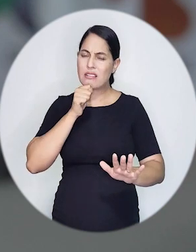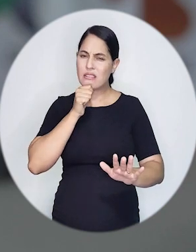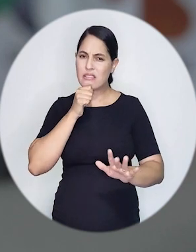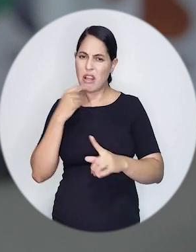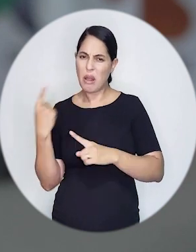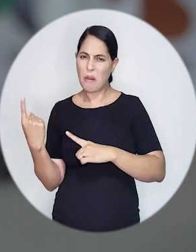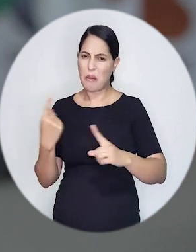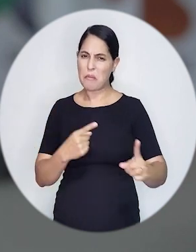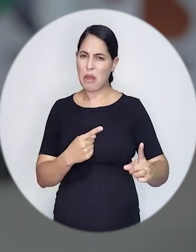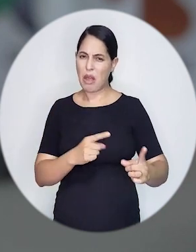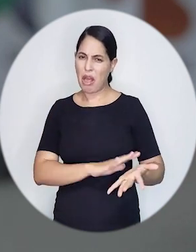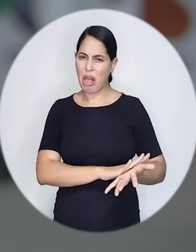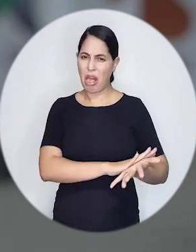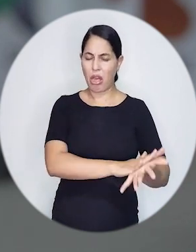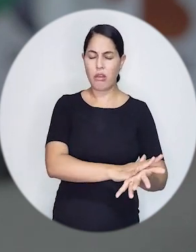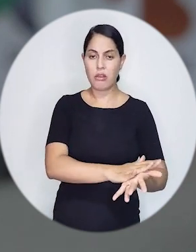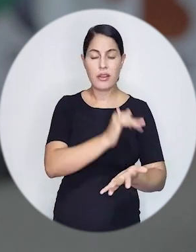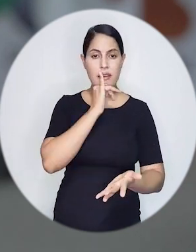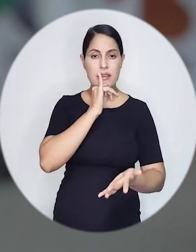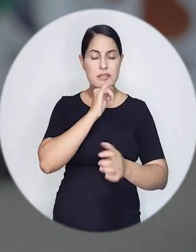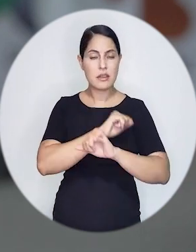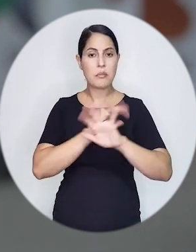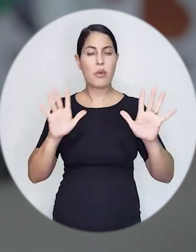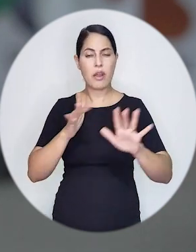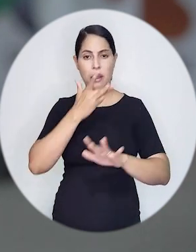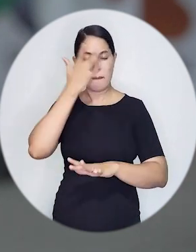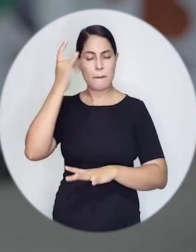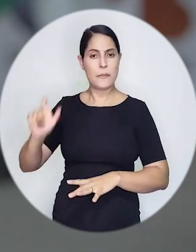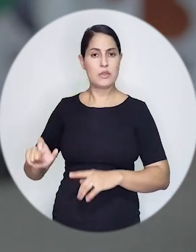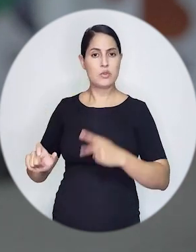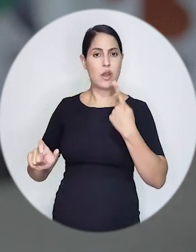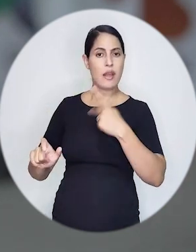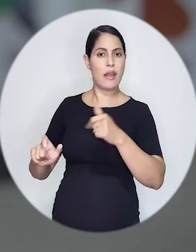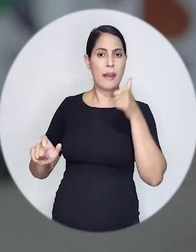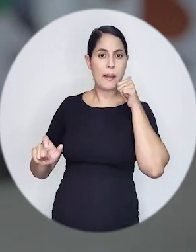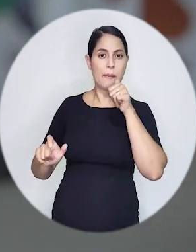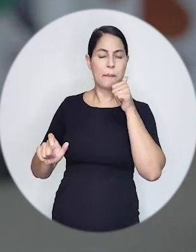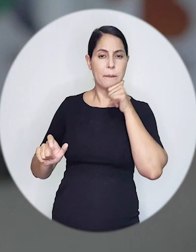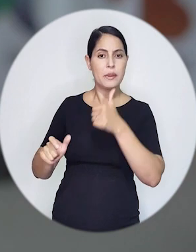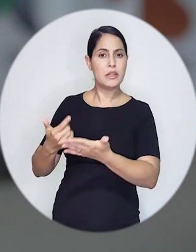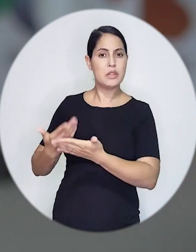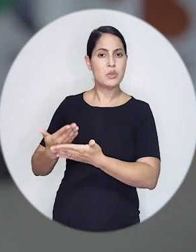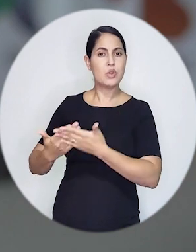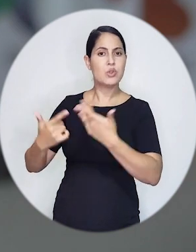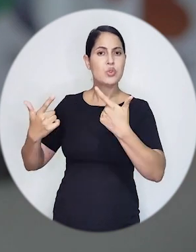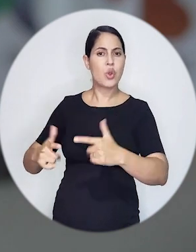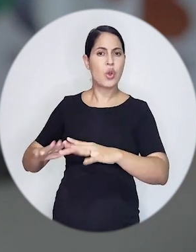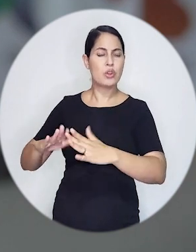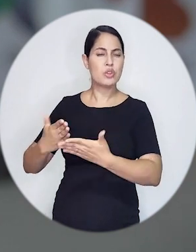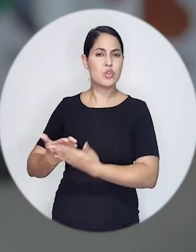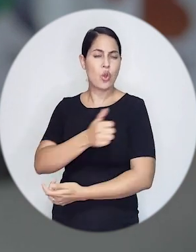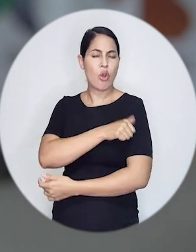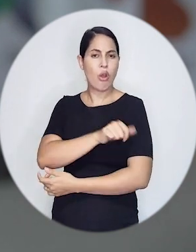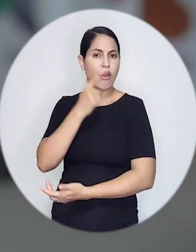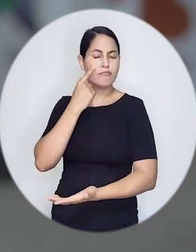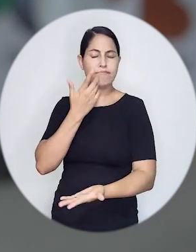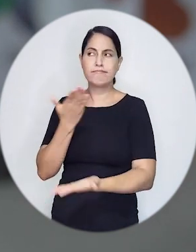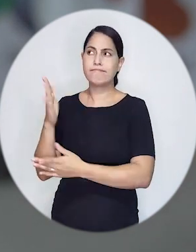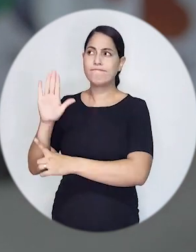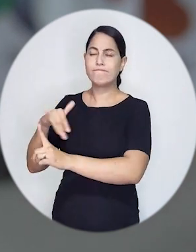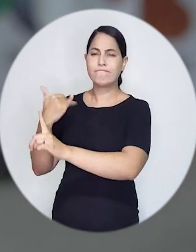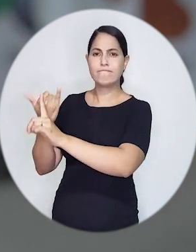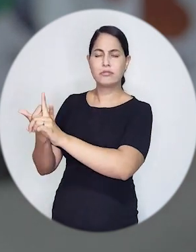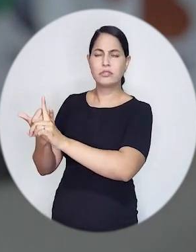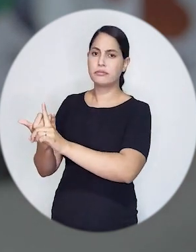quem pratique preconceito e discriminação contra elas. Como no caso recente de uma estudante que sofreu bullying em uma escola do